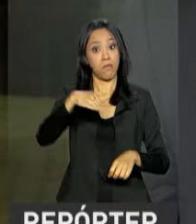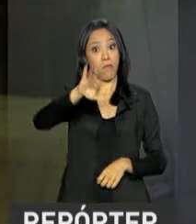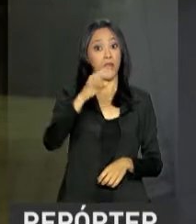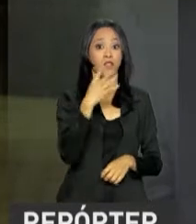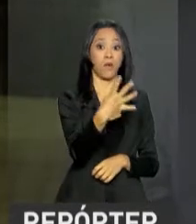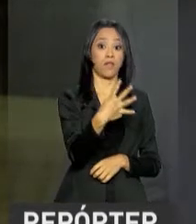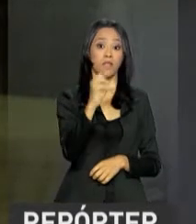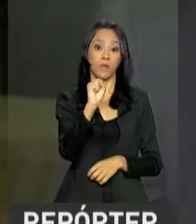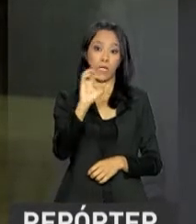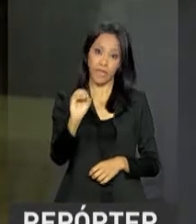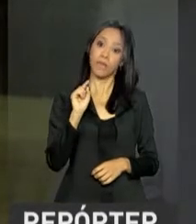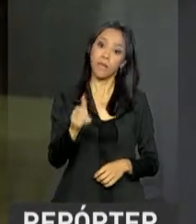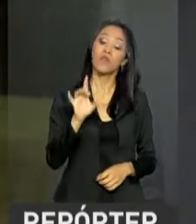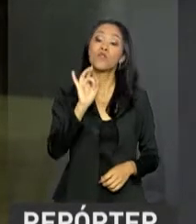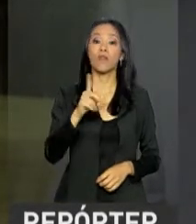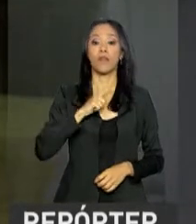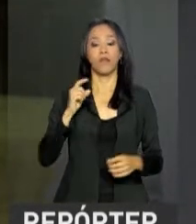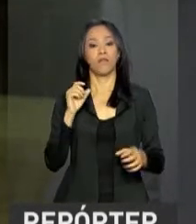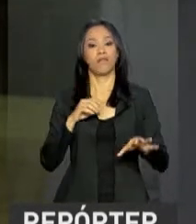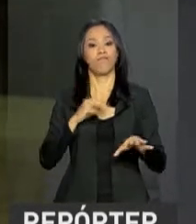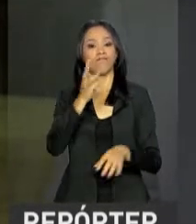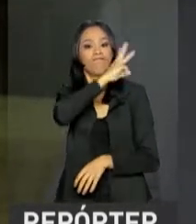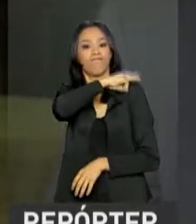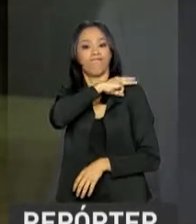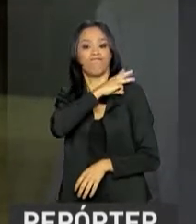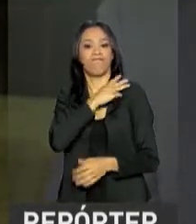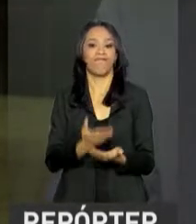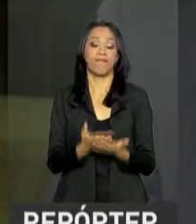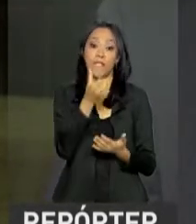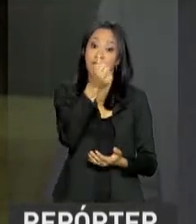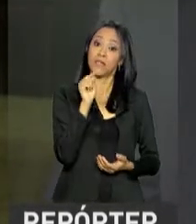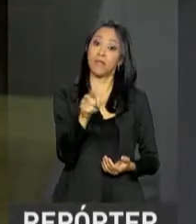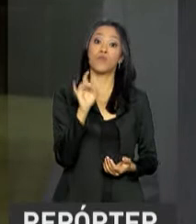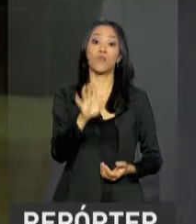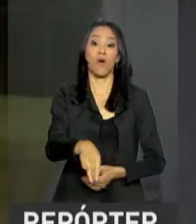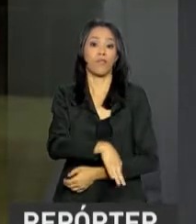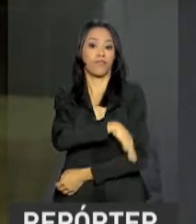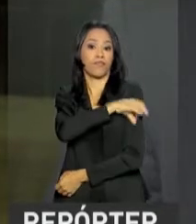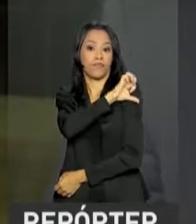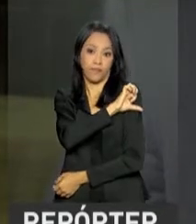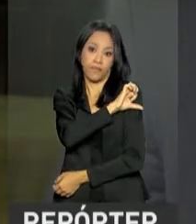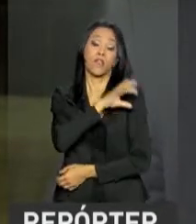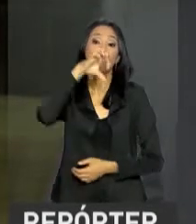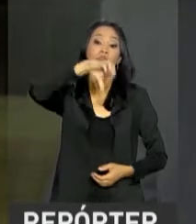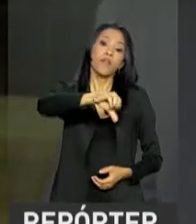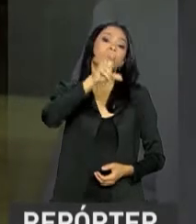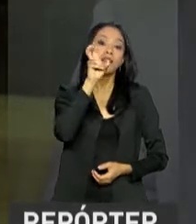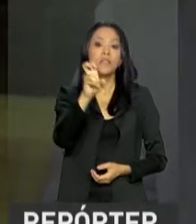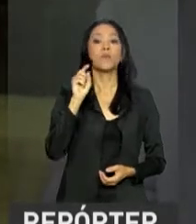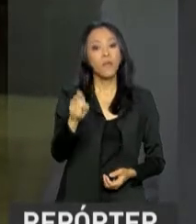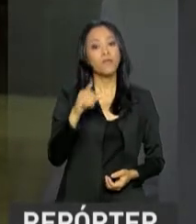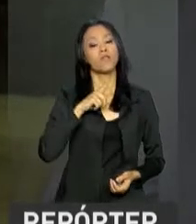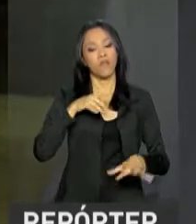só possui ensino médio e cerca de 6.000 apenas o ensino fundamental somente 95 mil têm formação